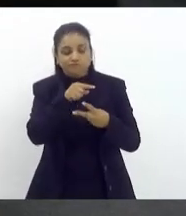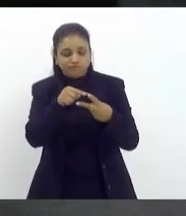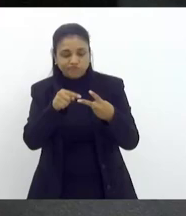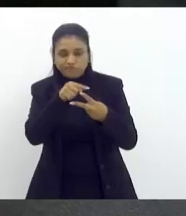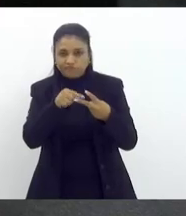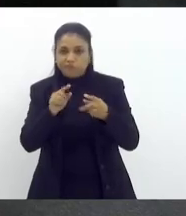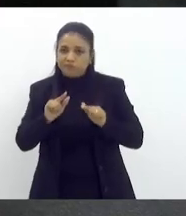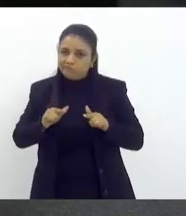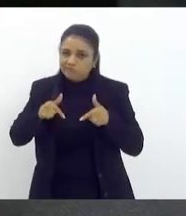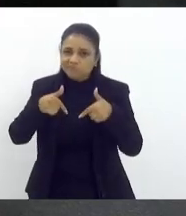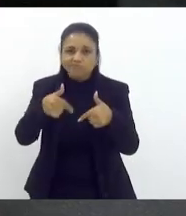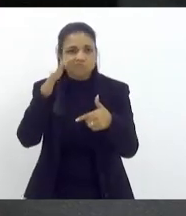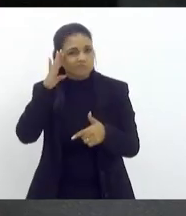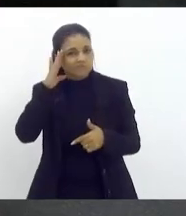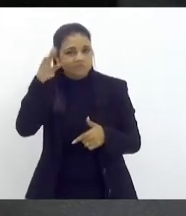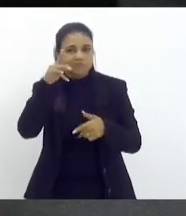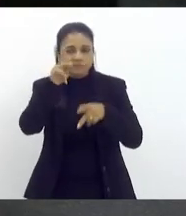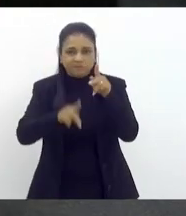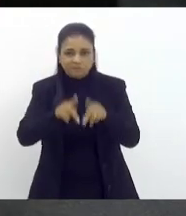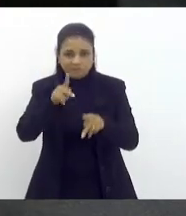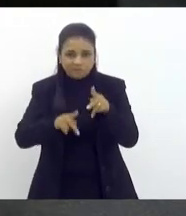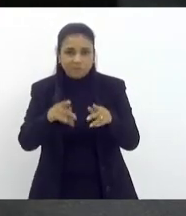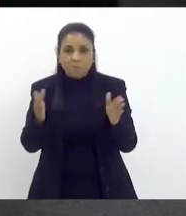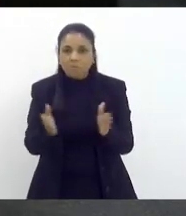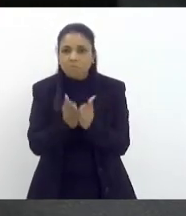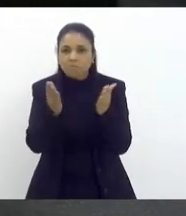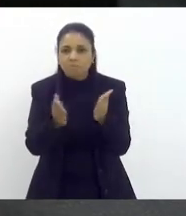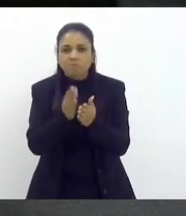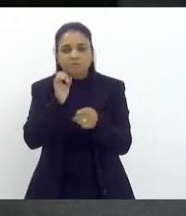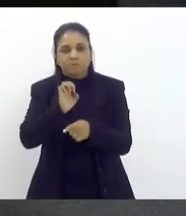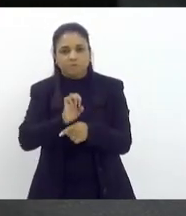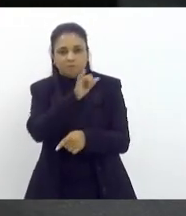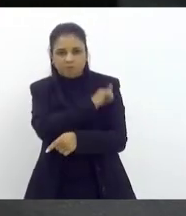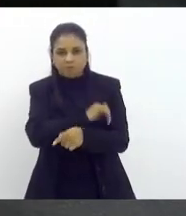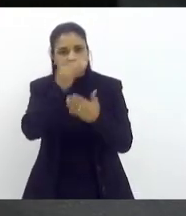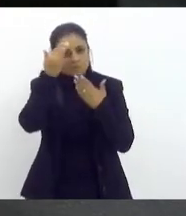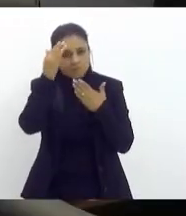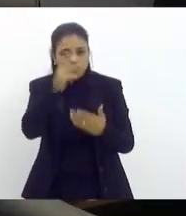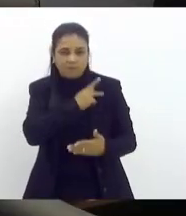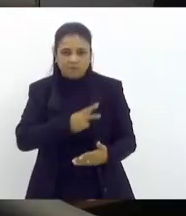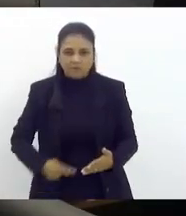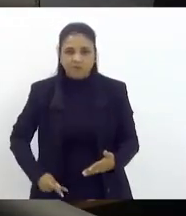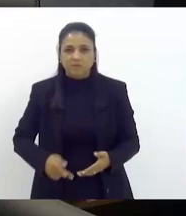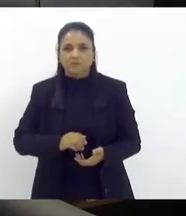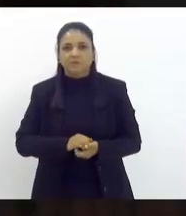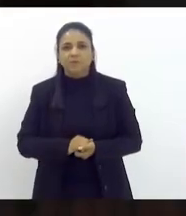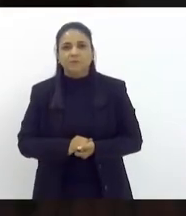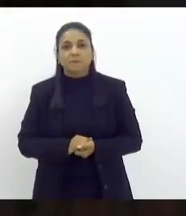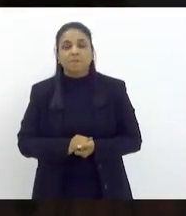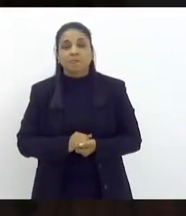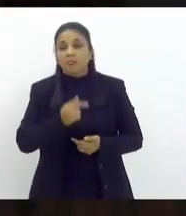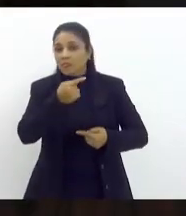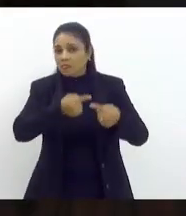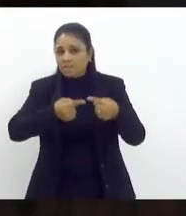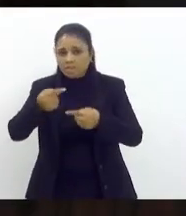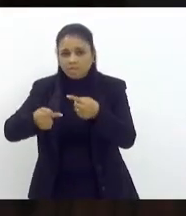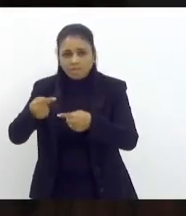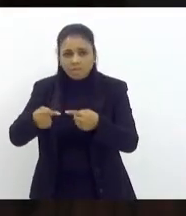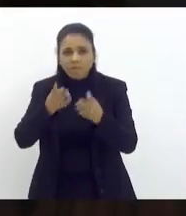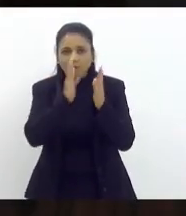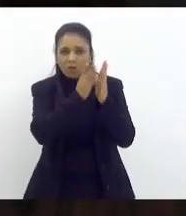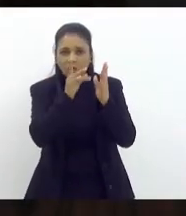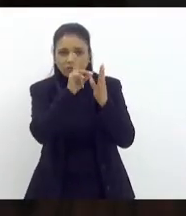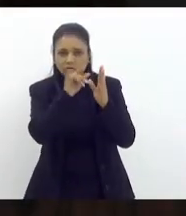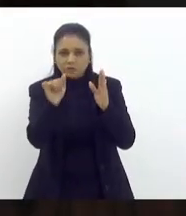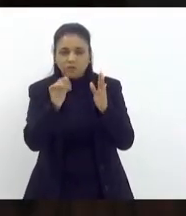fundamentais para a população mais pobre do Estado do Rio de Janeiro muito obrigada senhora Presidente nada mais a venda tratar na hora do dia